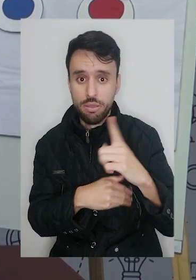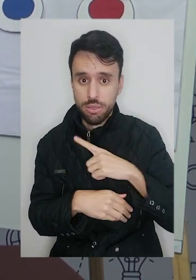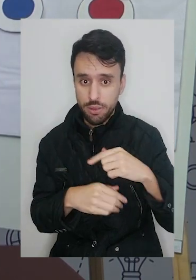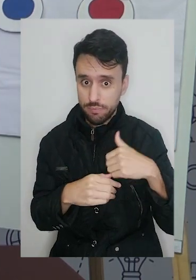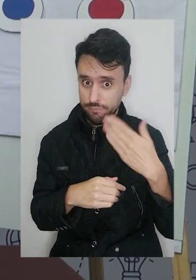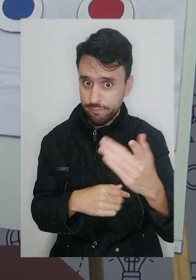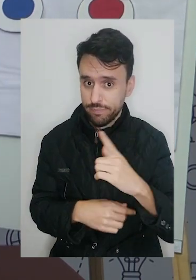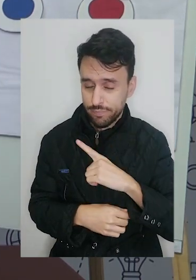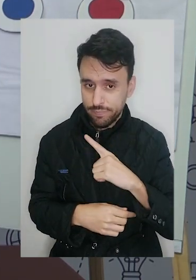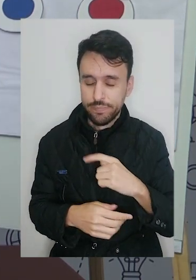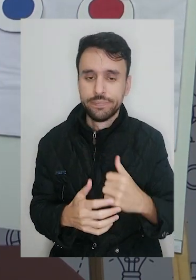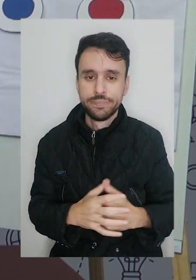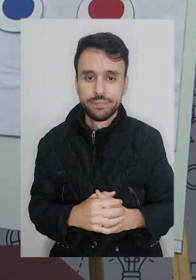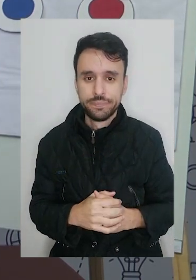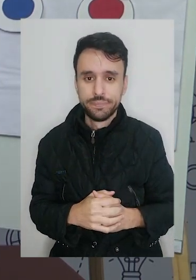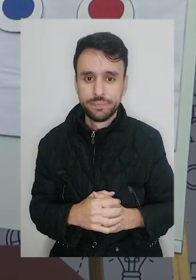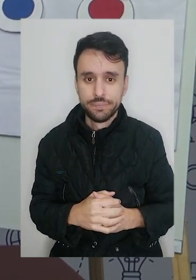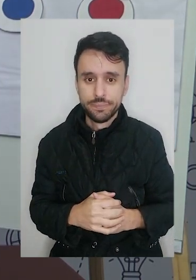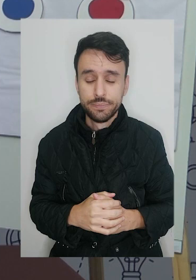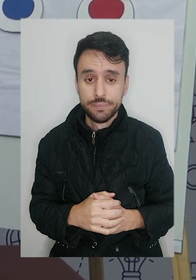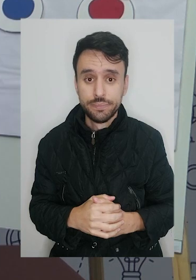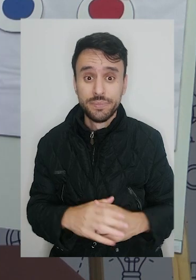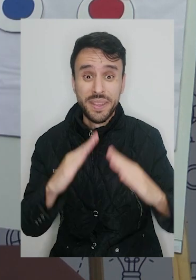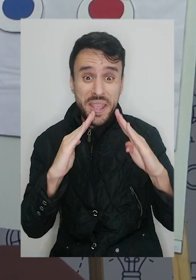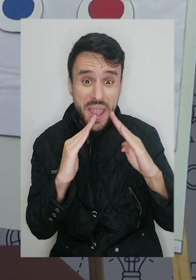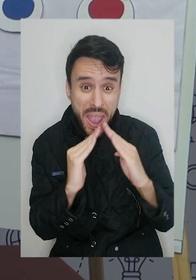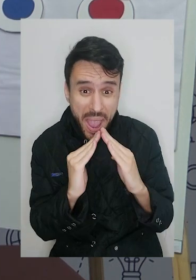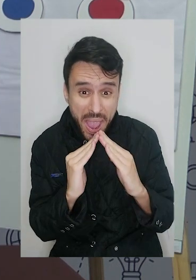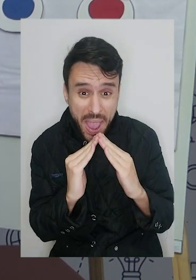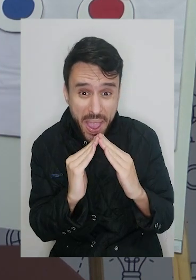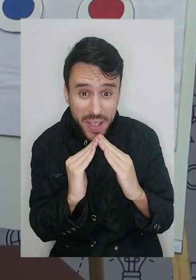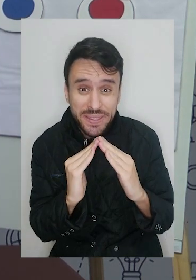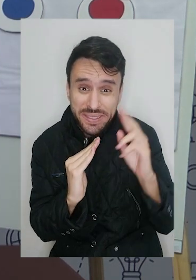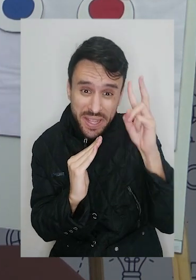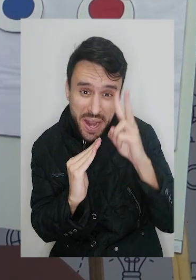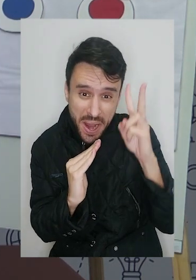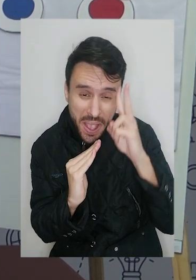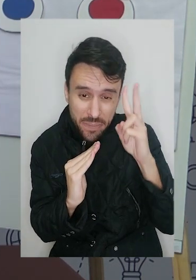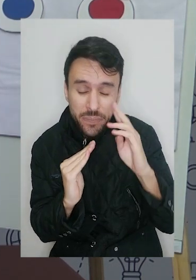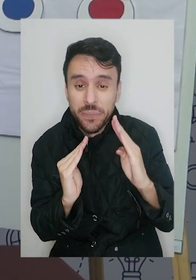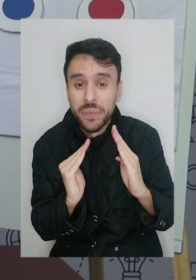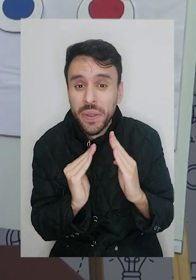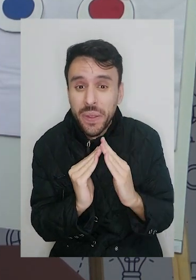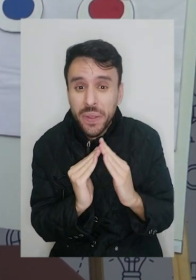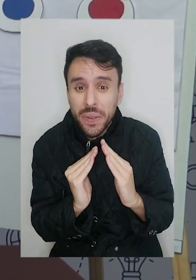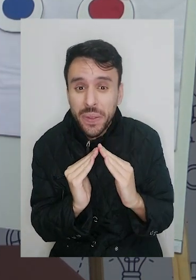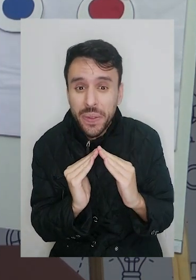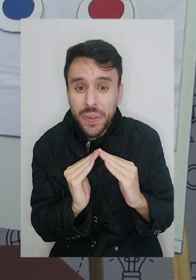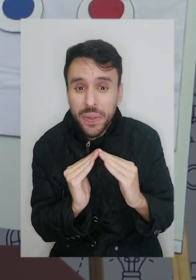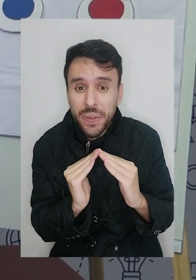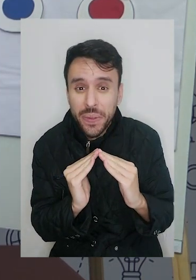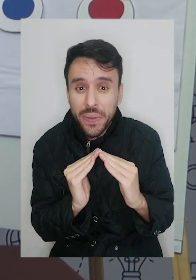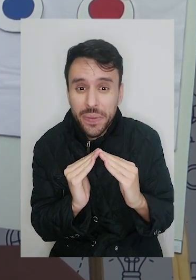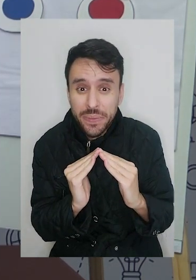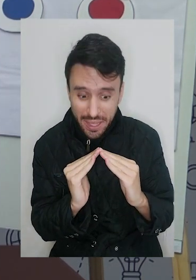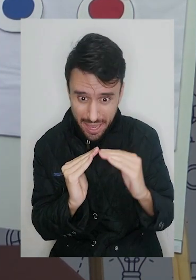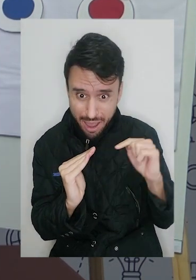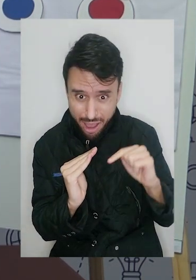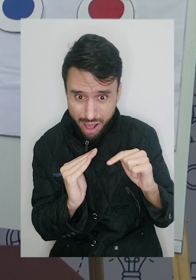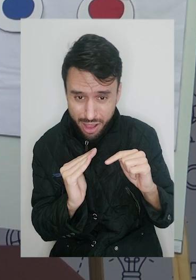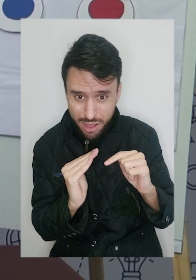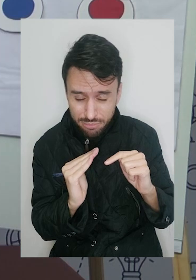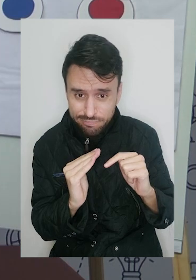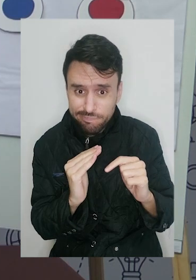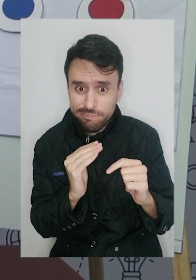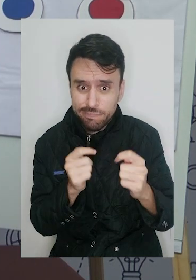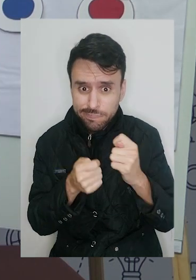dele fica para fora. E a nossa casinha, lembra da casinha que eu mostrei para vocês? Mas não é a casinha que é um termômetro,